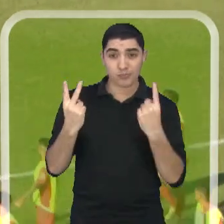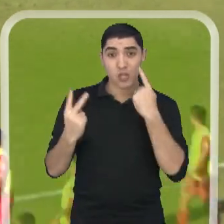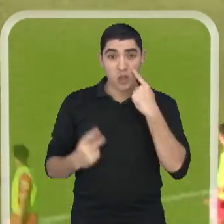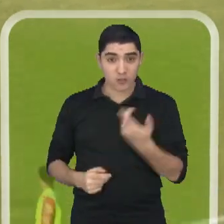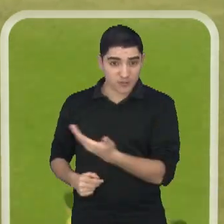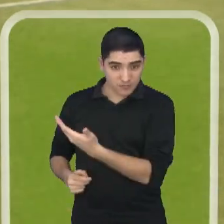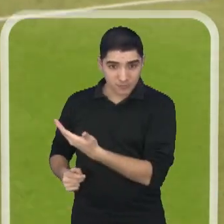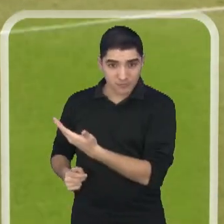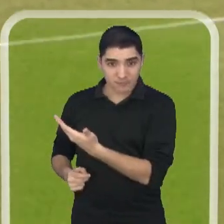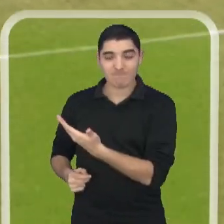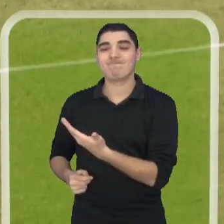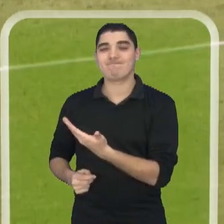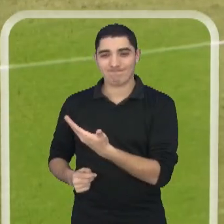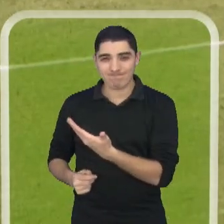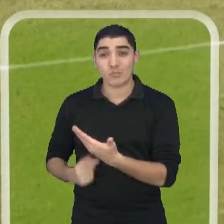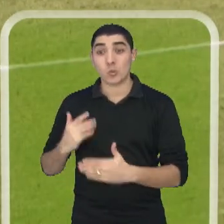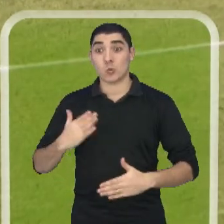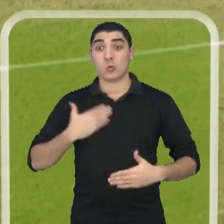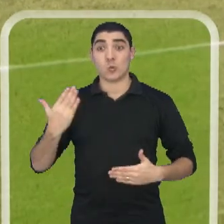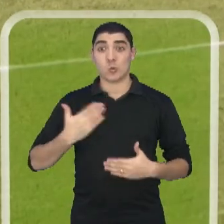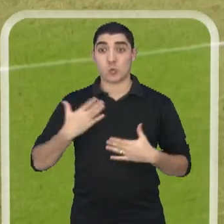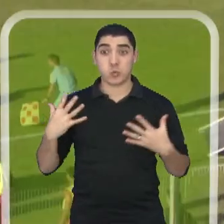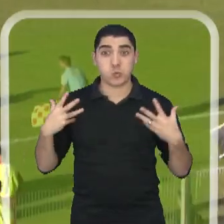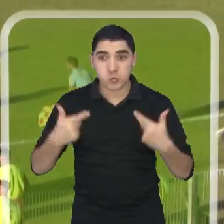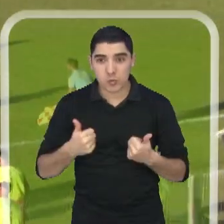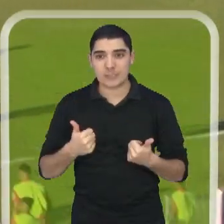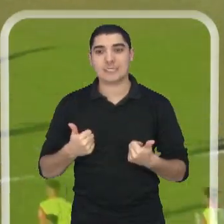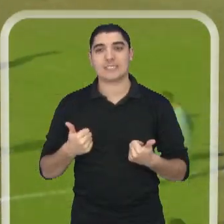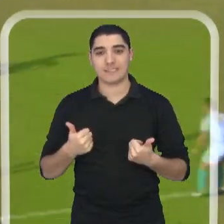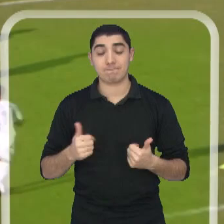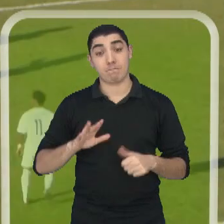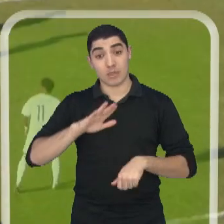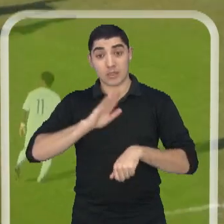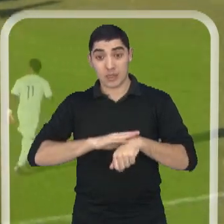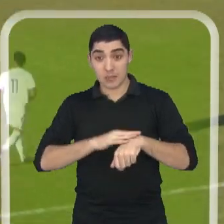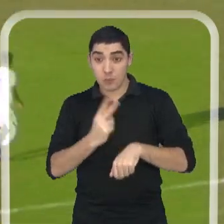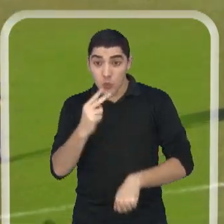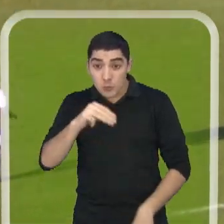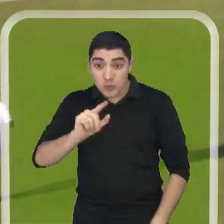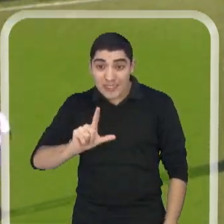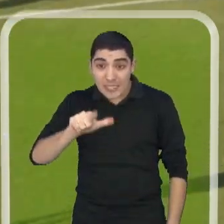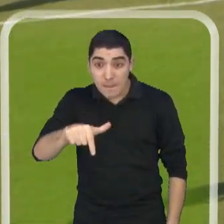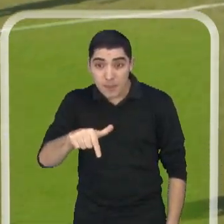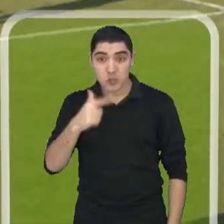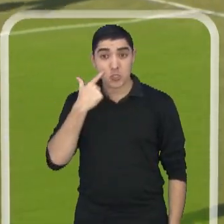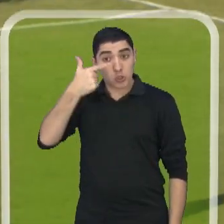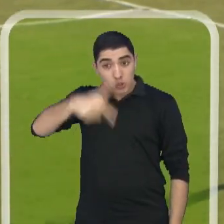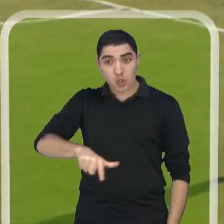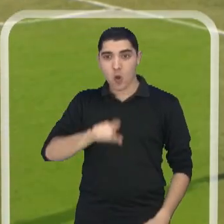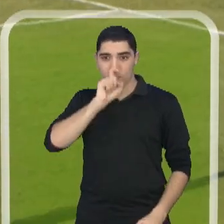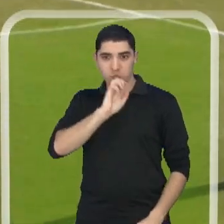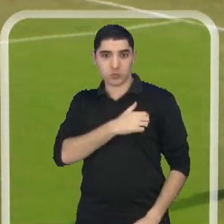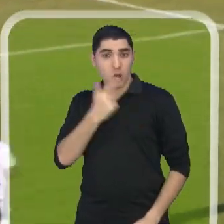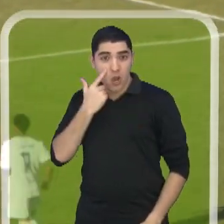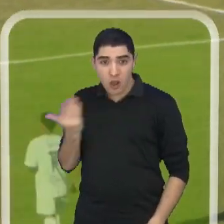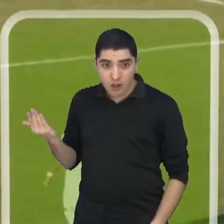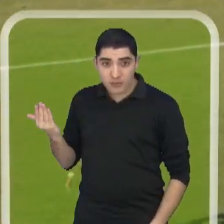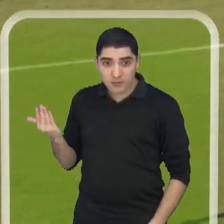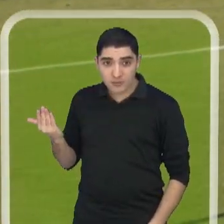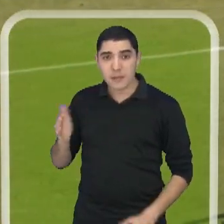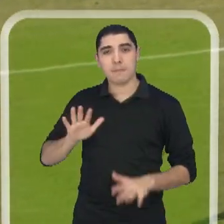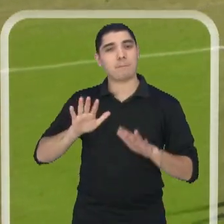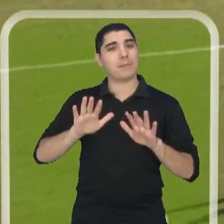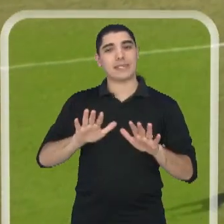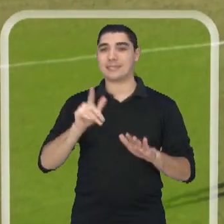do Gustavo Henrique, que assustou a torcida local. 2 minutos depois, o São José chegou com perigo novamente, mas